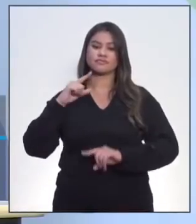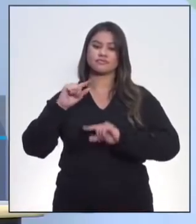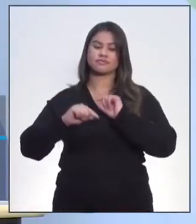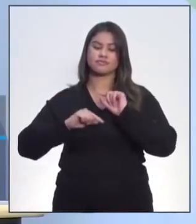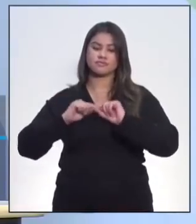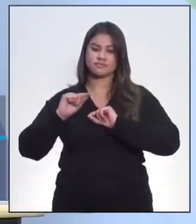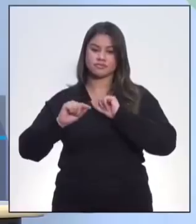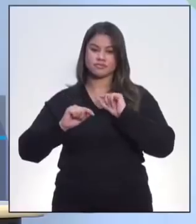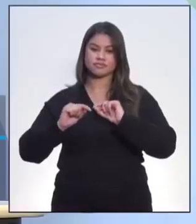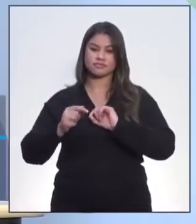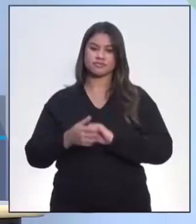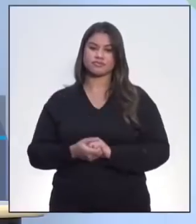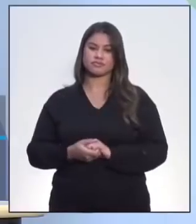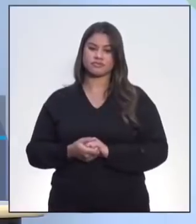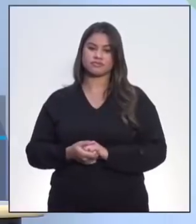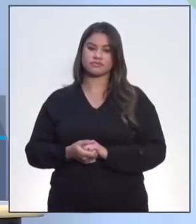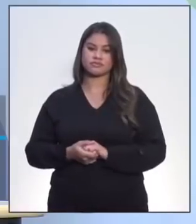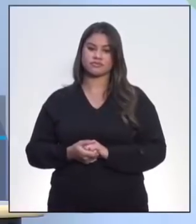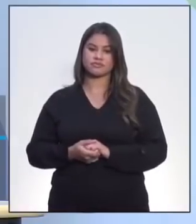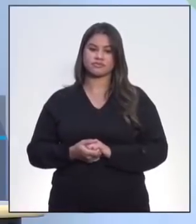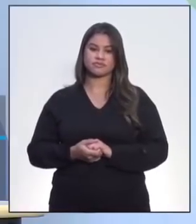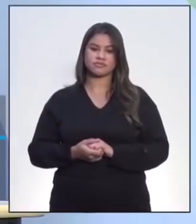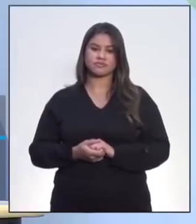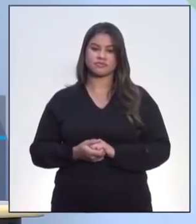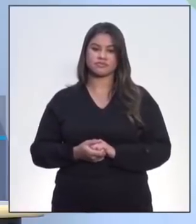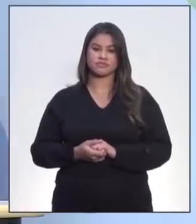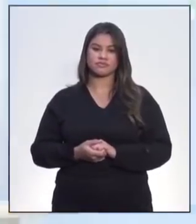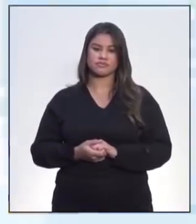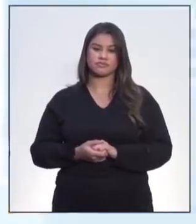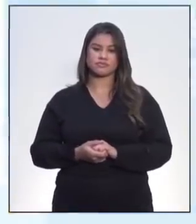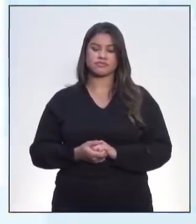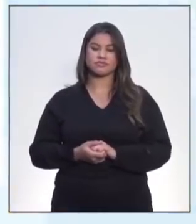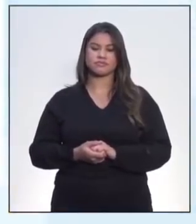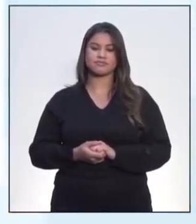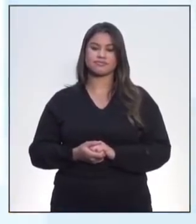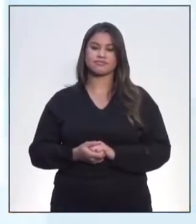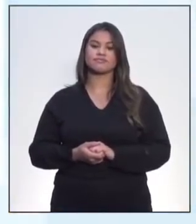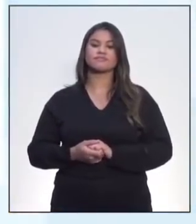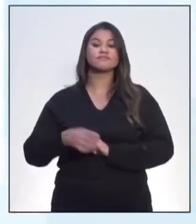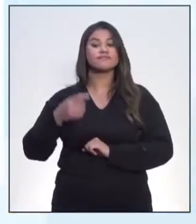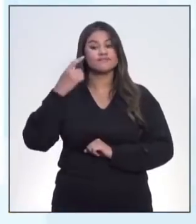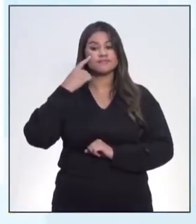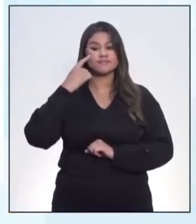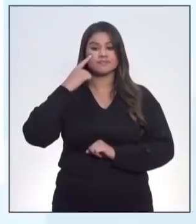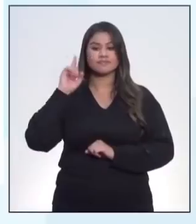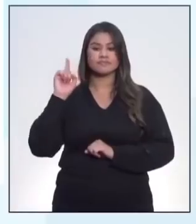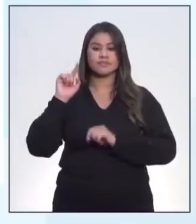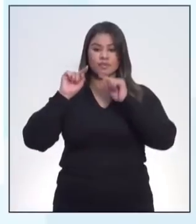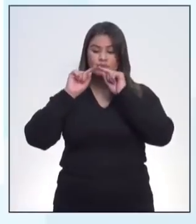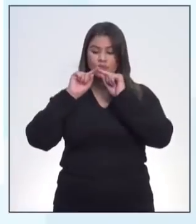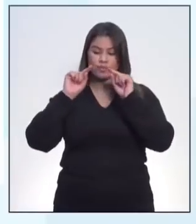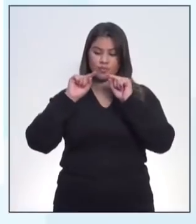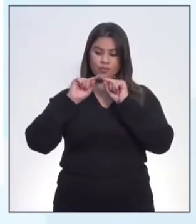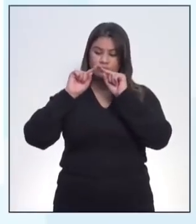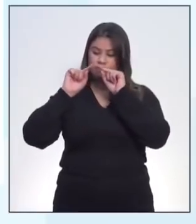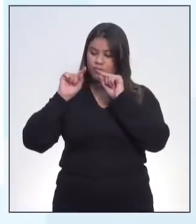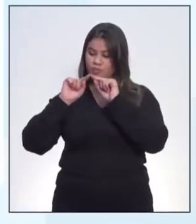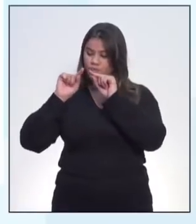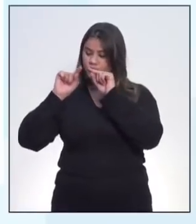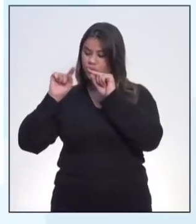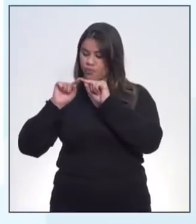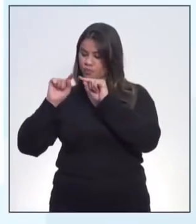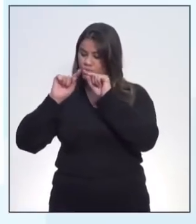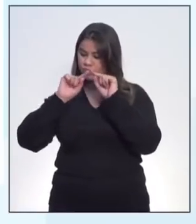interessante. Pode colocar o gráfico para a gente. Olha a quantidade de quadrados, né, que estão